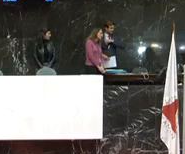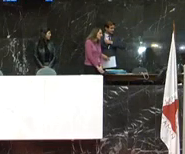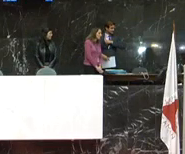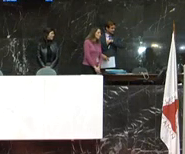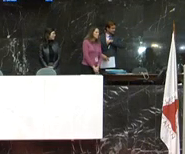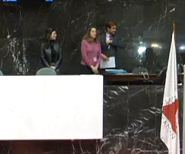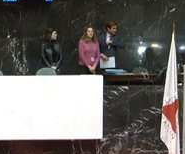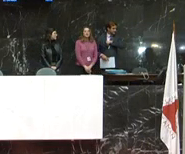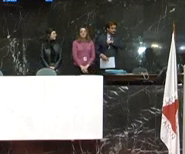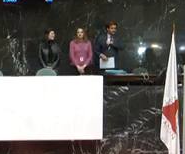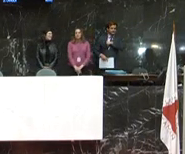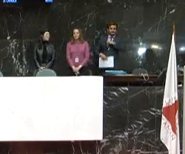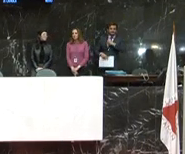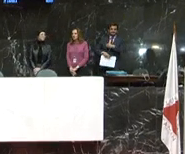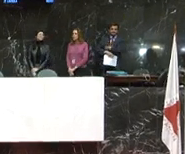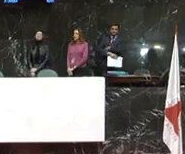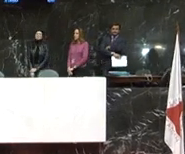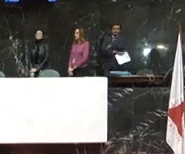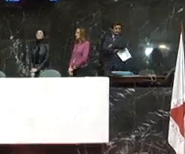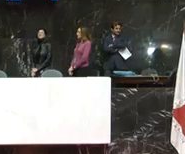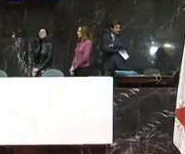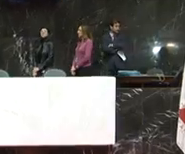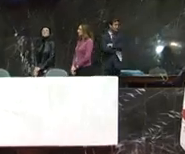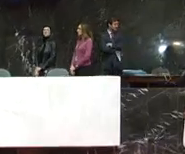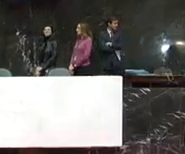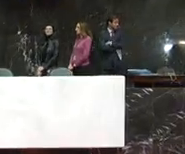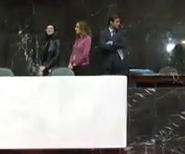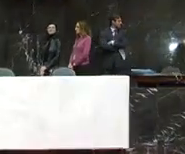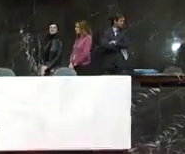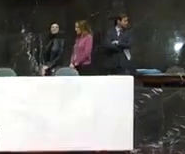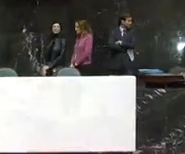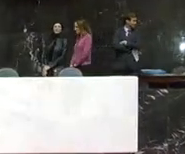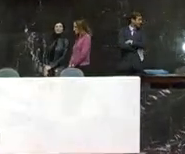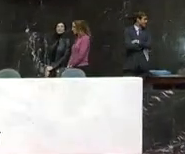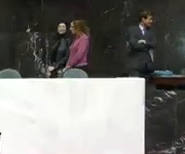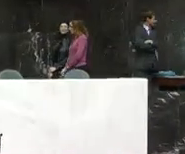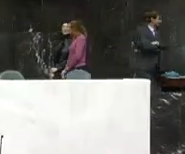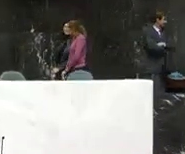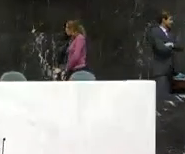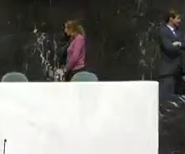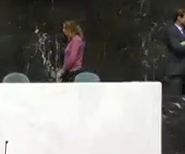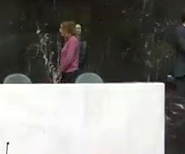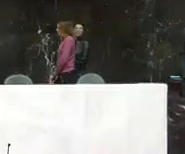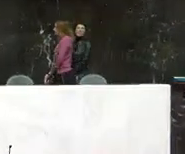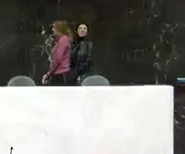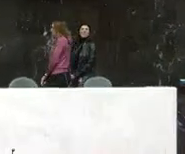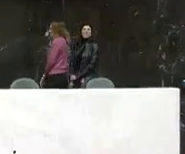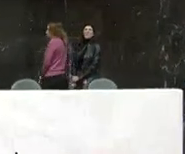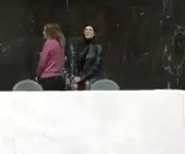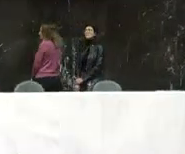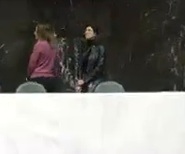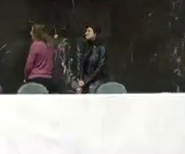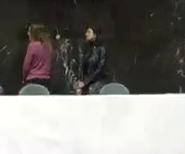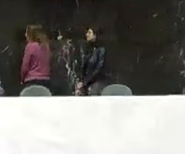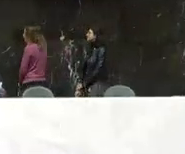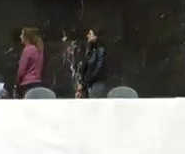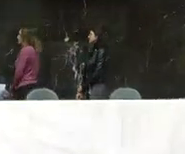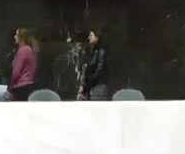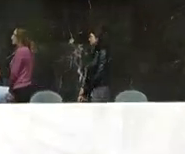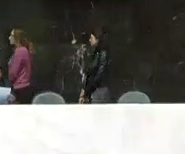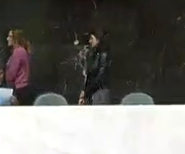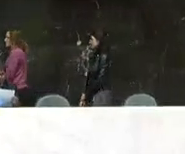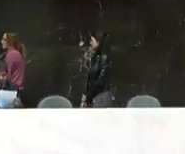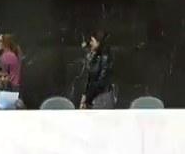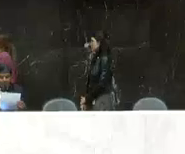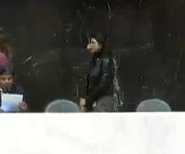plenário desta quarta-feira. Hoje, além dos pronunciamentos dos oradores inscritos, está prevista a votação de 20